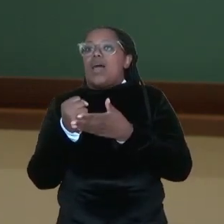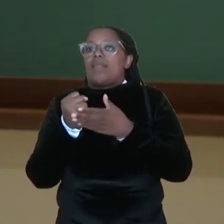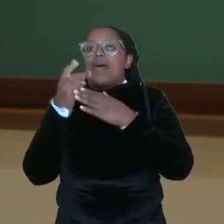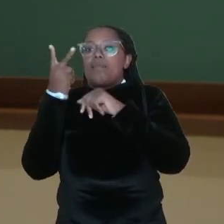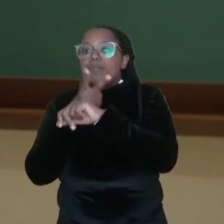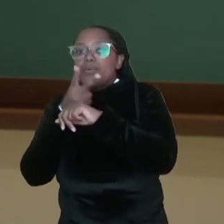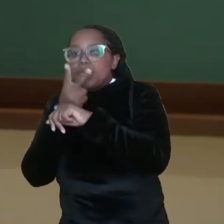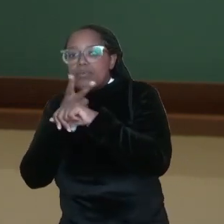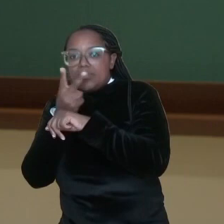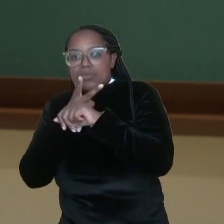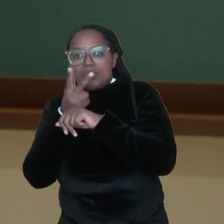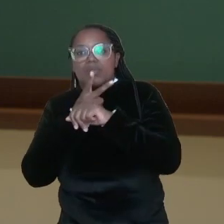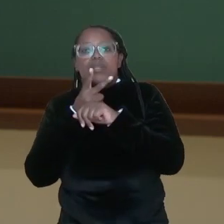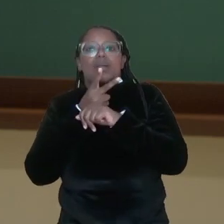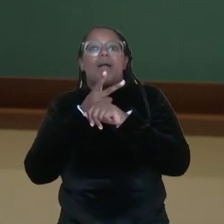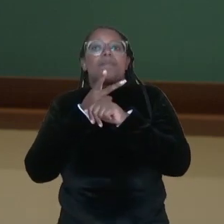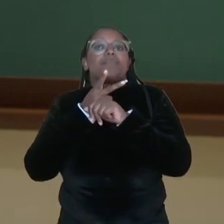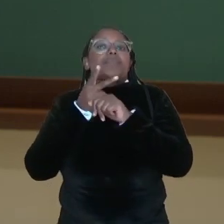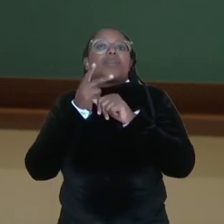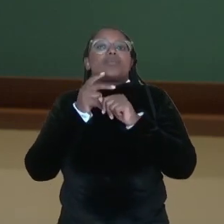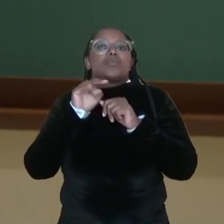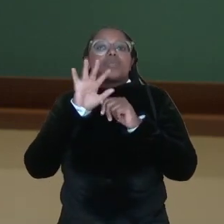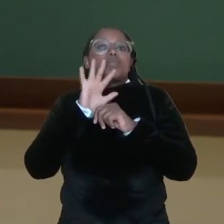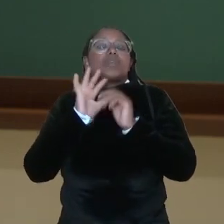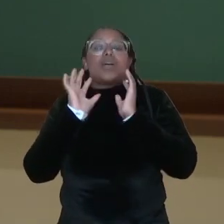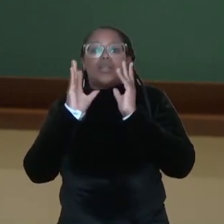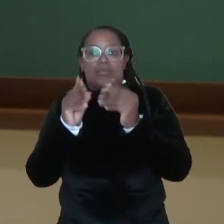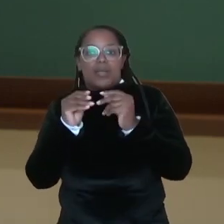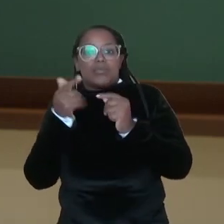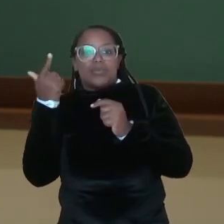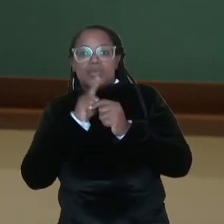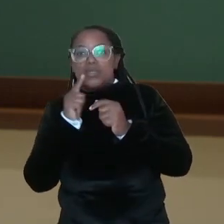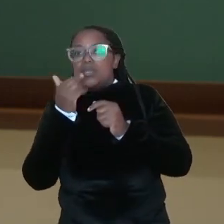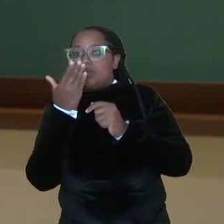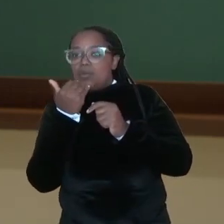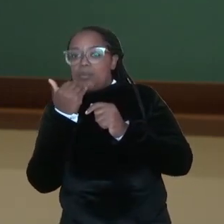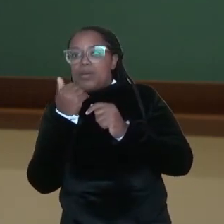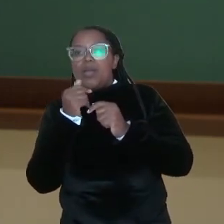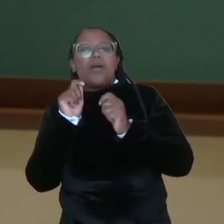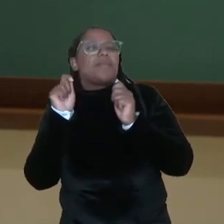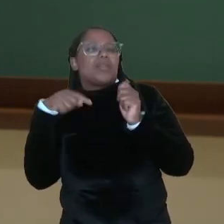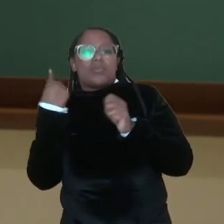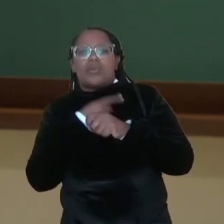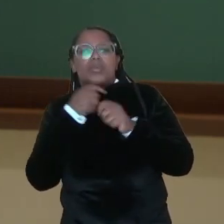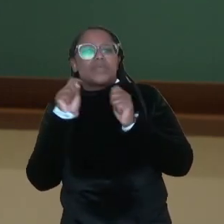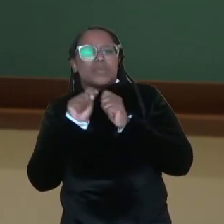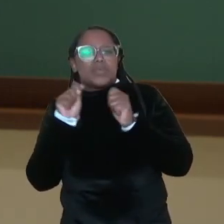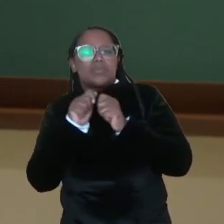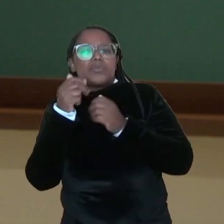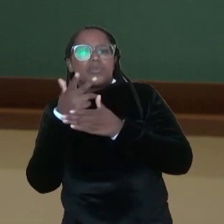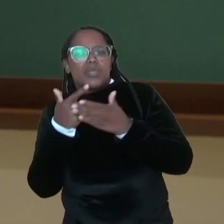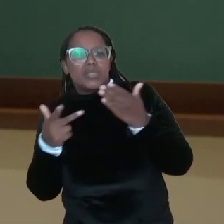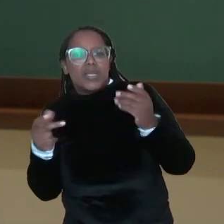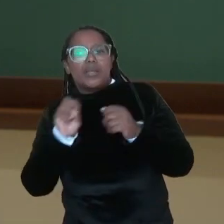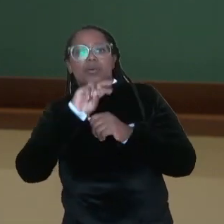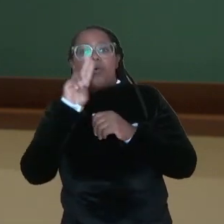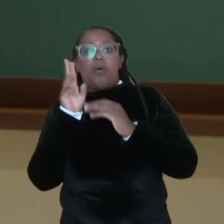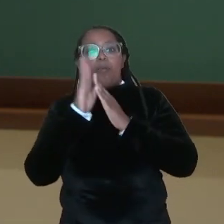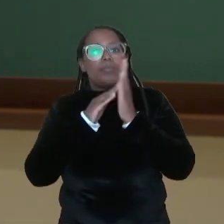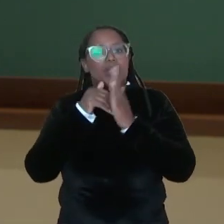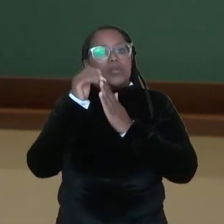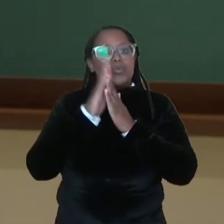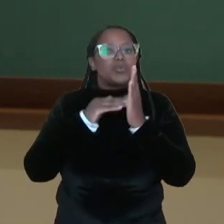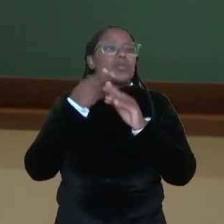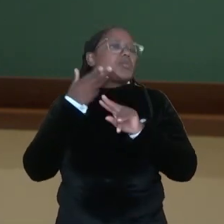uma atribuição mágica à pintura. Para criarmos um desenho ou pintura, utilizamos alguns